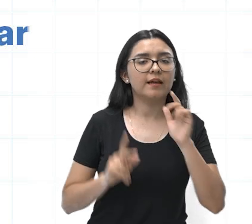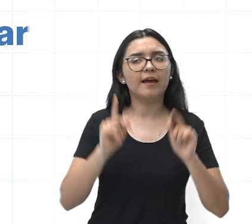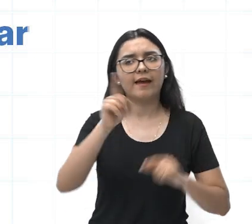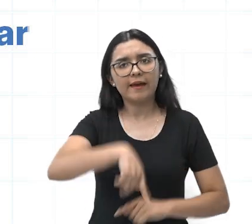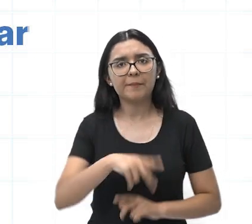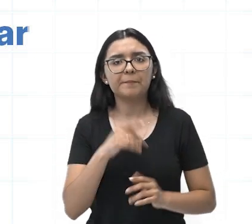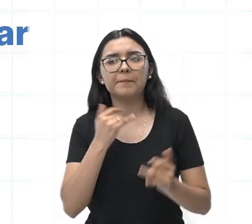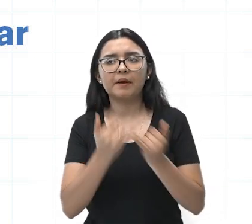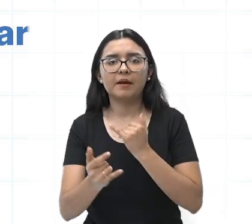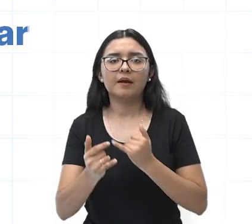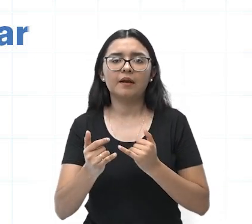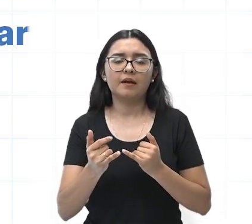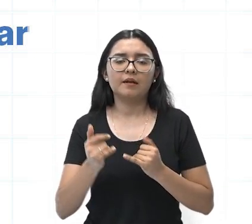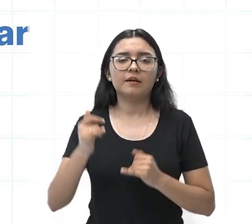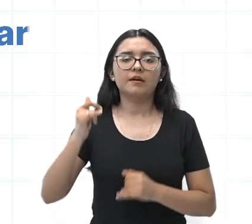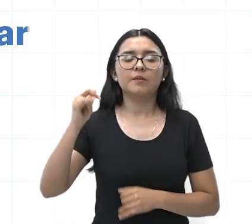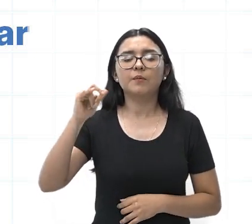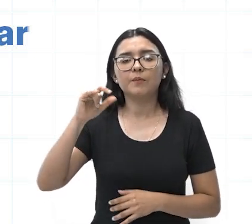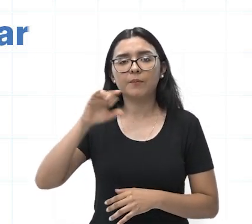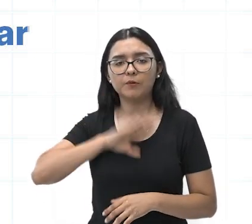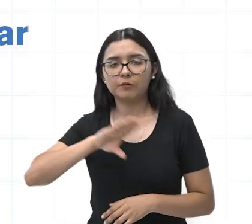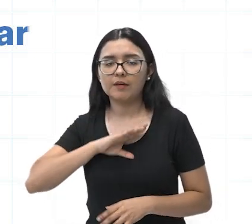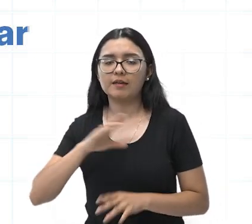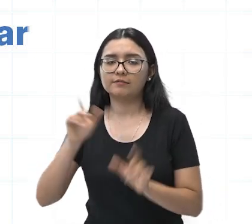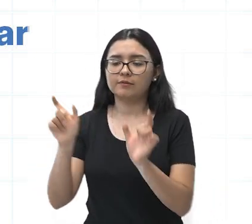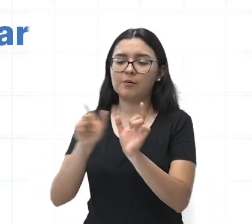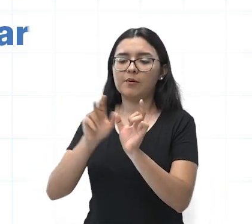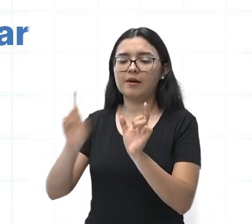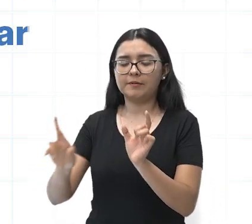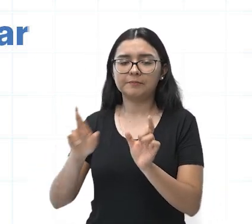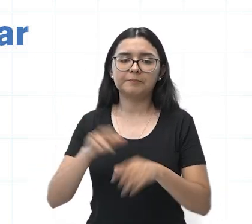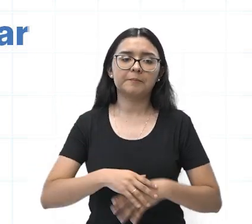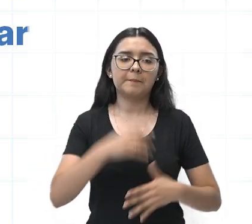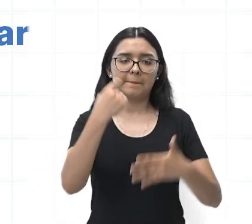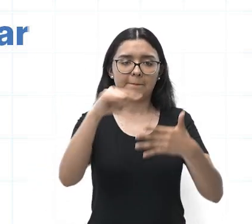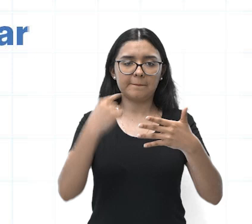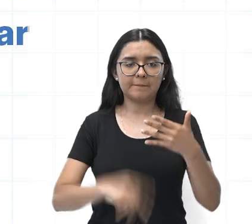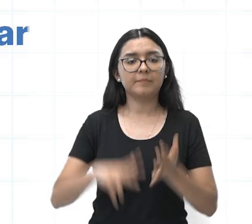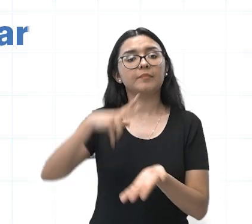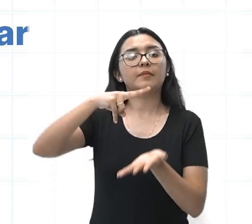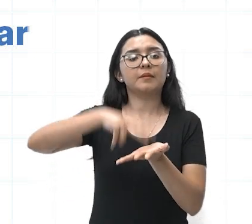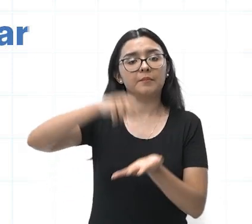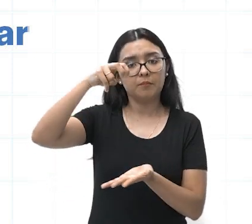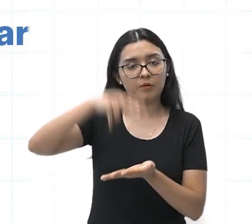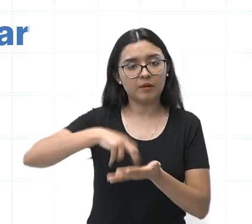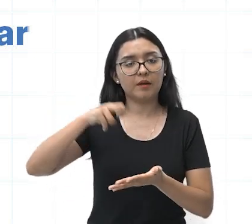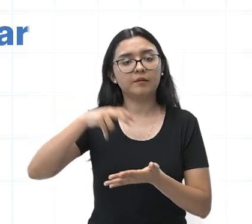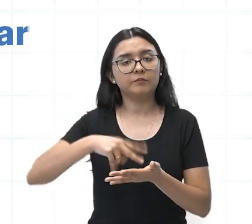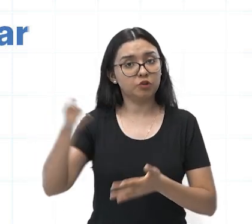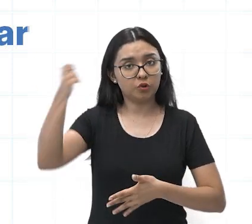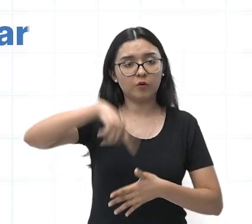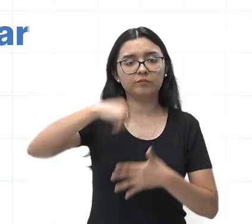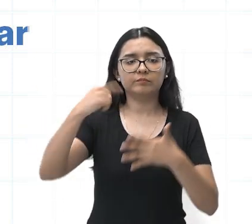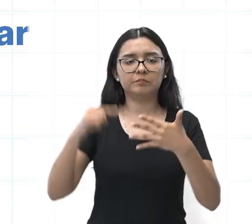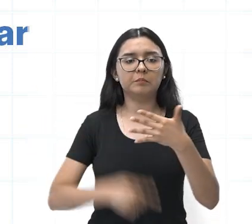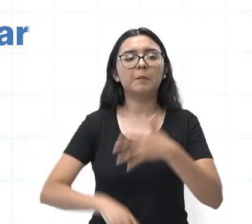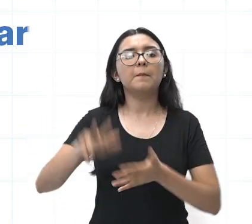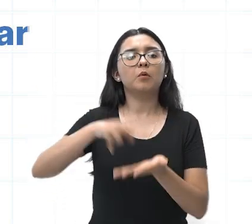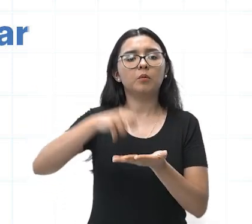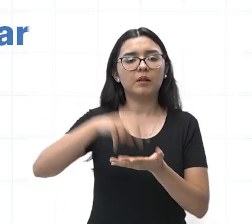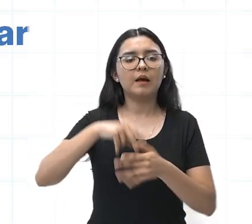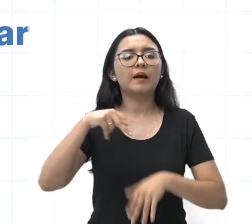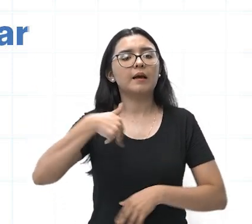língua portuguesa, tá certo? Então, uma vez mais, essa lista de verbos: to jump, pular; to walk, caminhar; to